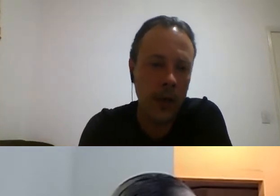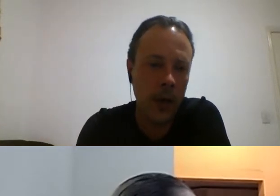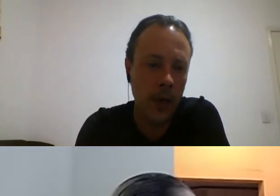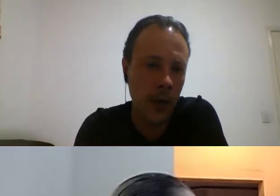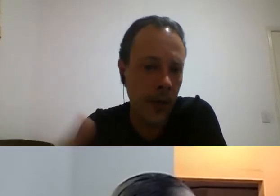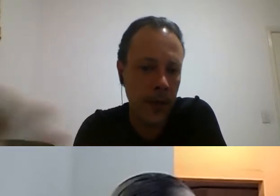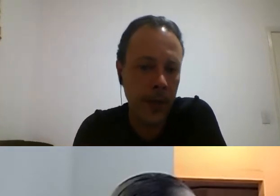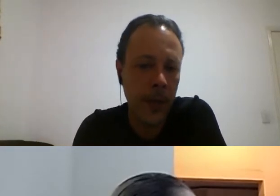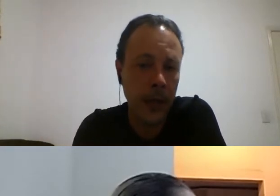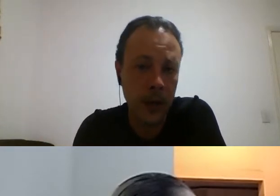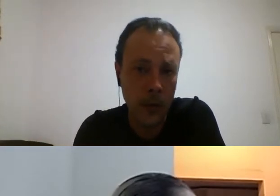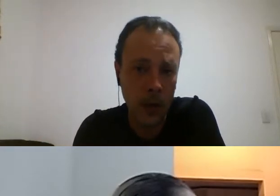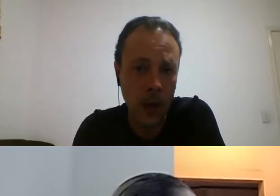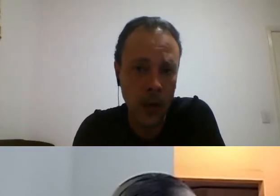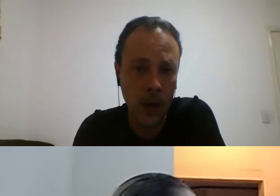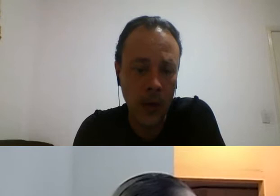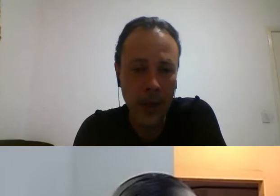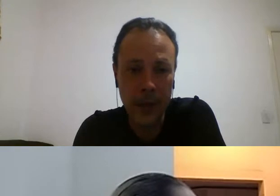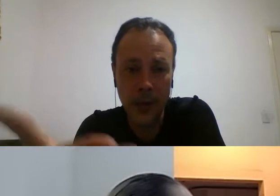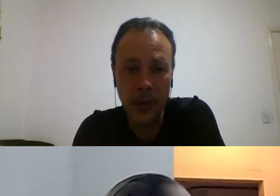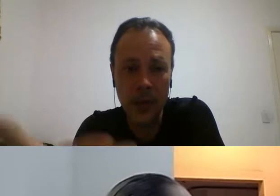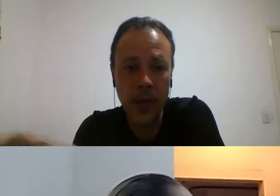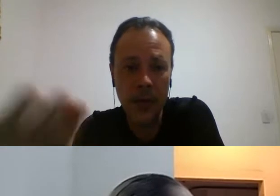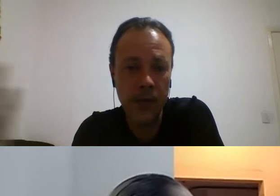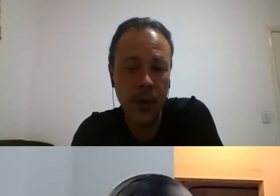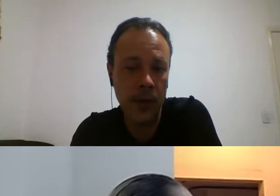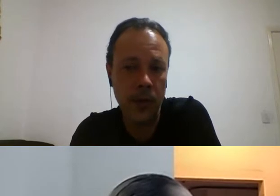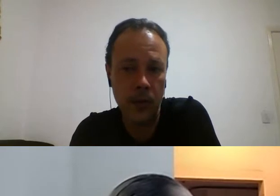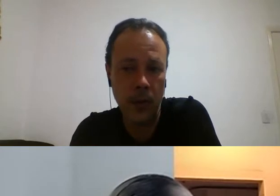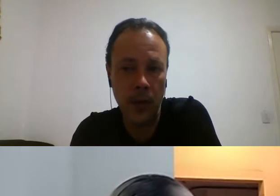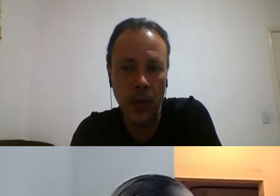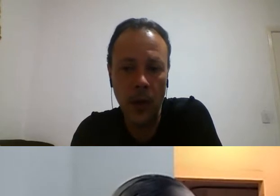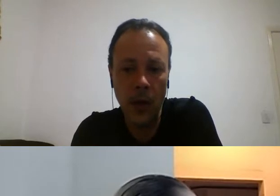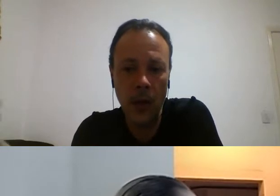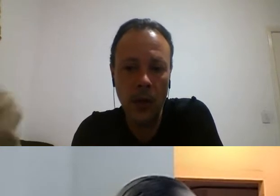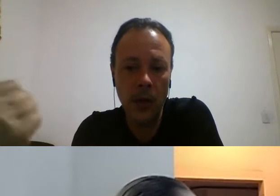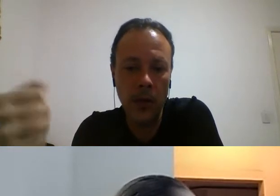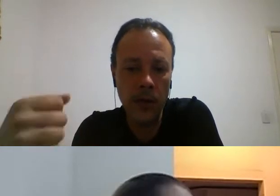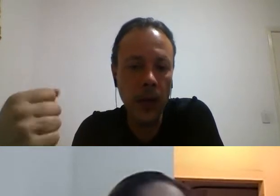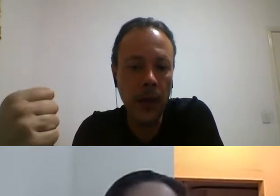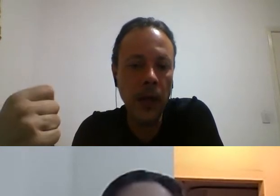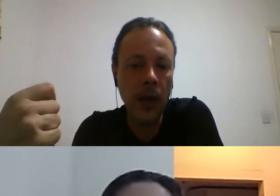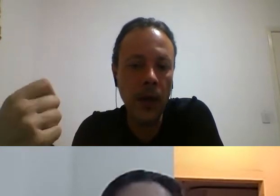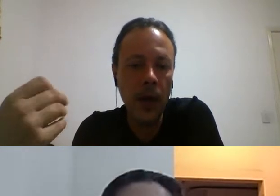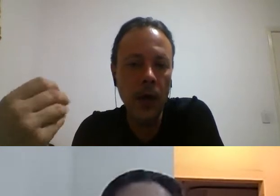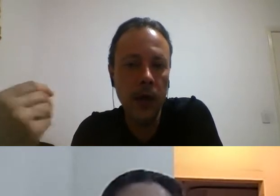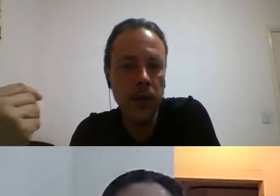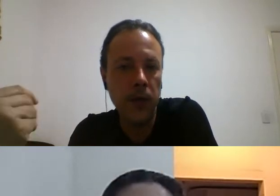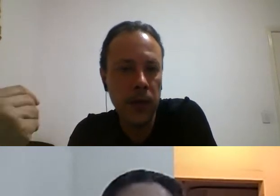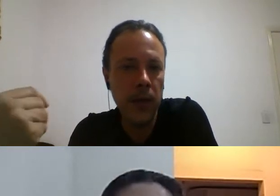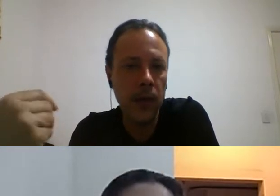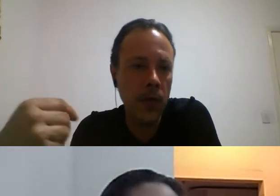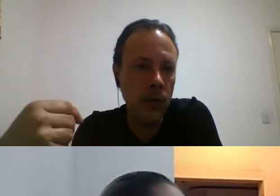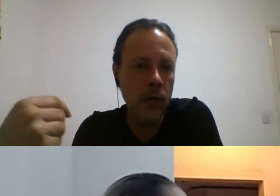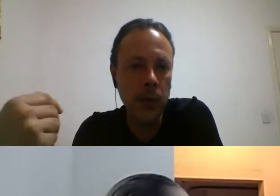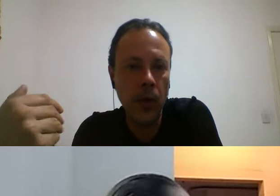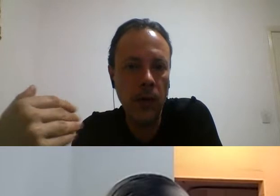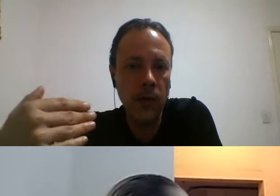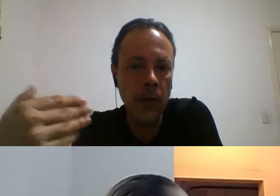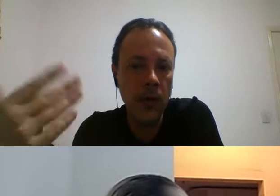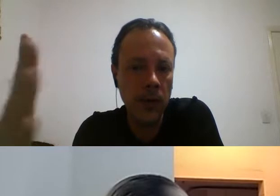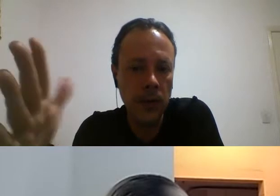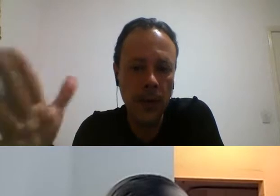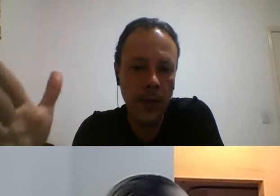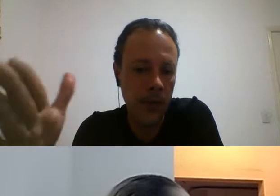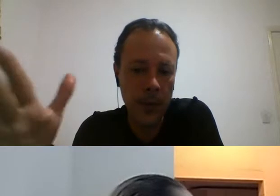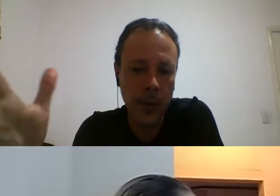para eu abordar ou fazer a prática do lógico se a gente não rever esse conceito. Então, é fundamental. Agora, se vai ser conteúdo de